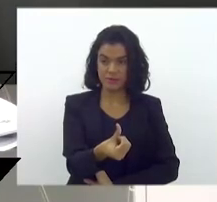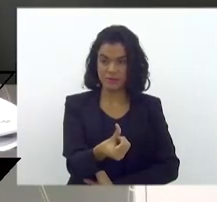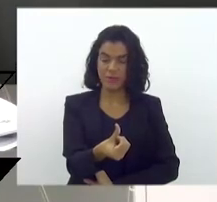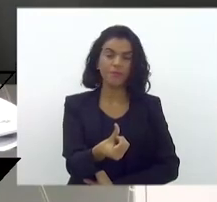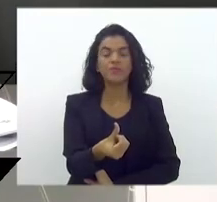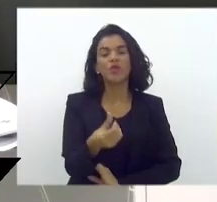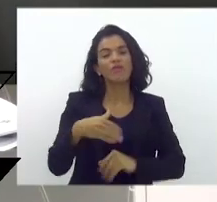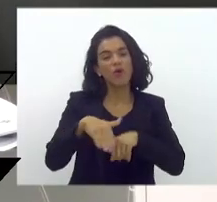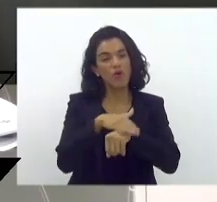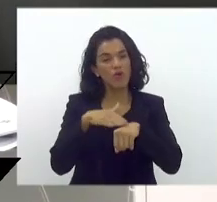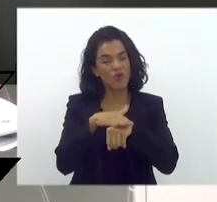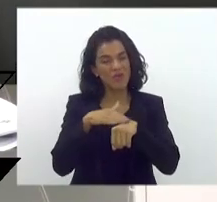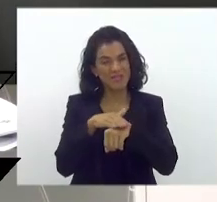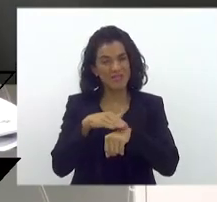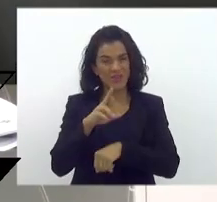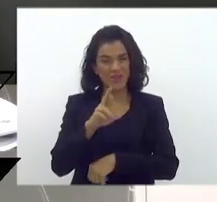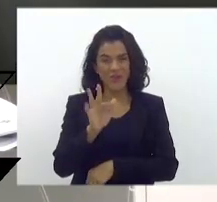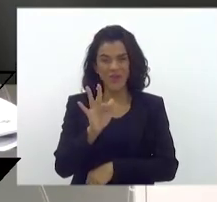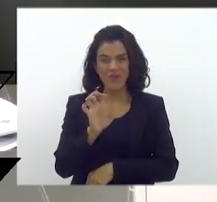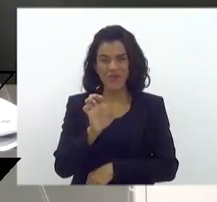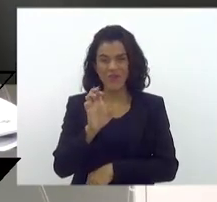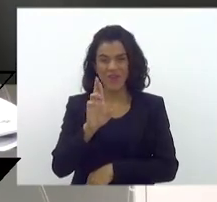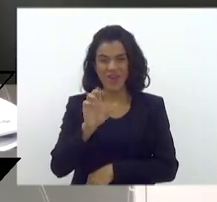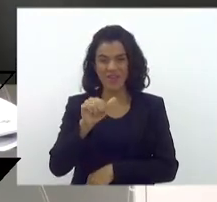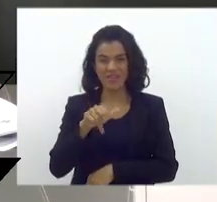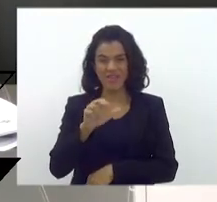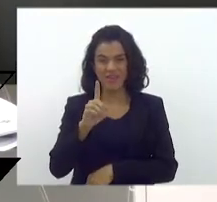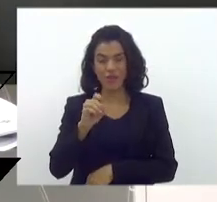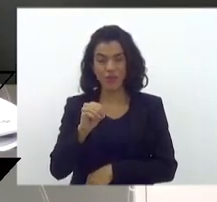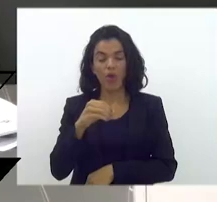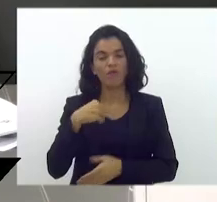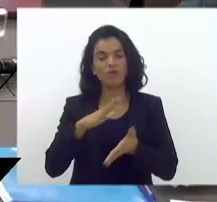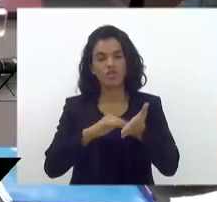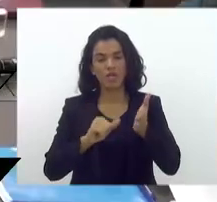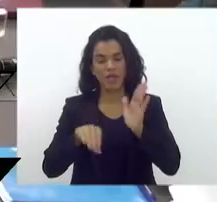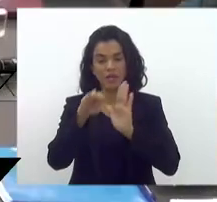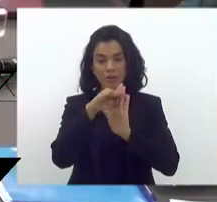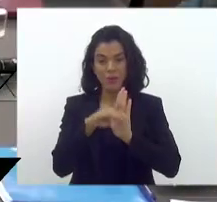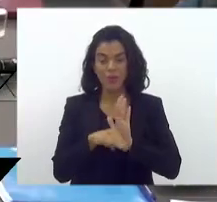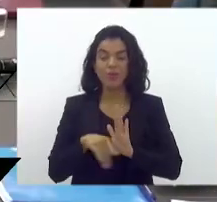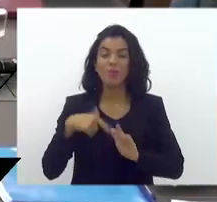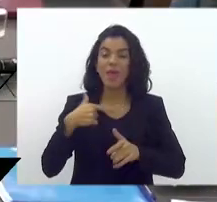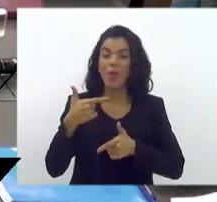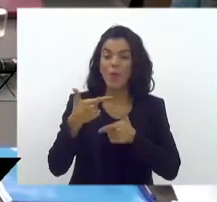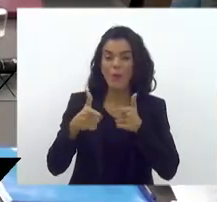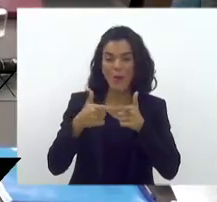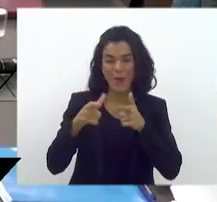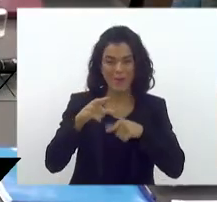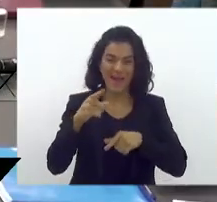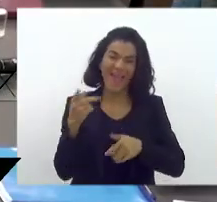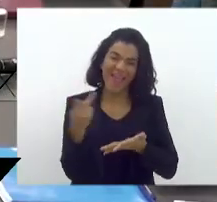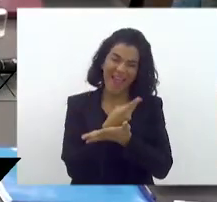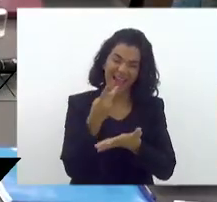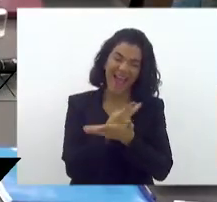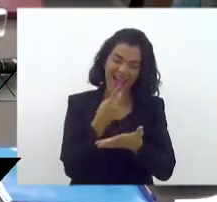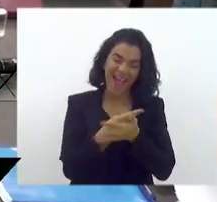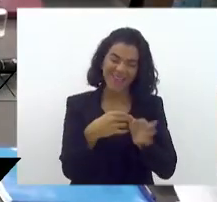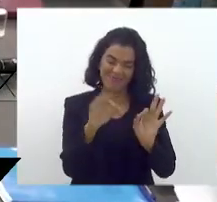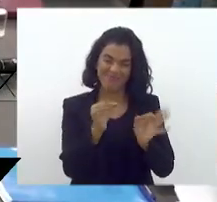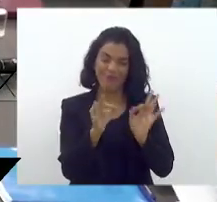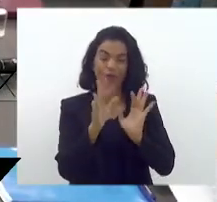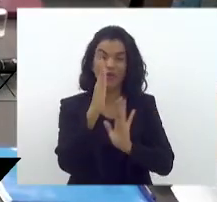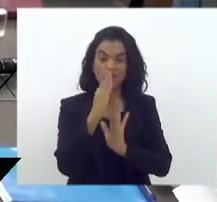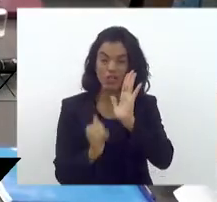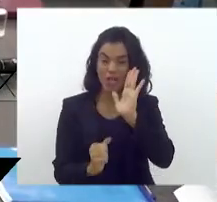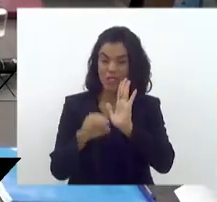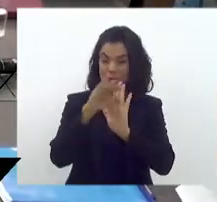Estava conversando com o Fernando aqui agora. É um projeto de minha relatoria. Vou retirar de pauta, porque há um erro material no parecer. Então, eu vou retirar